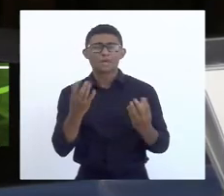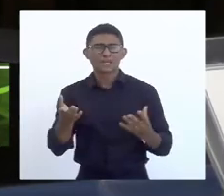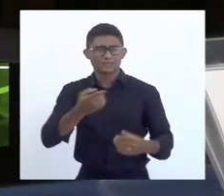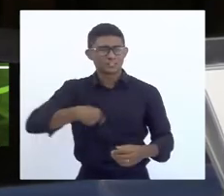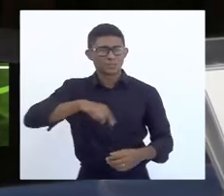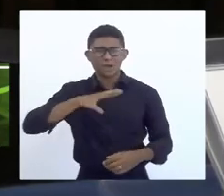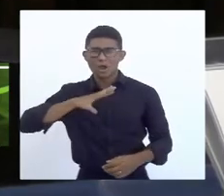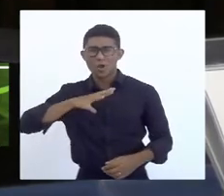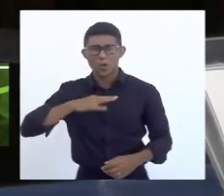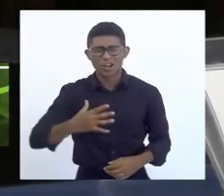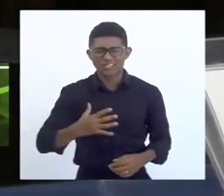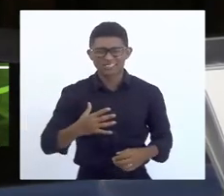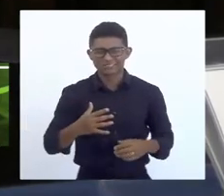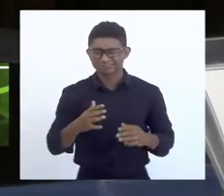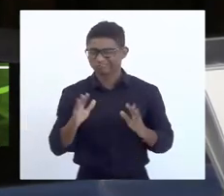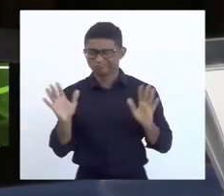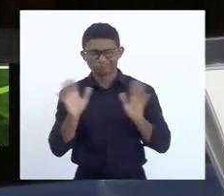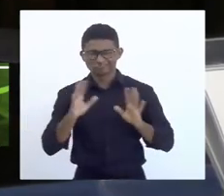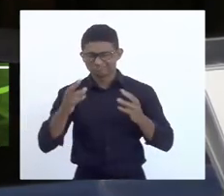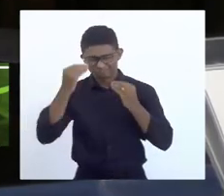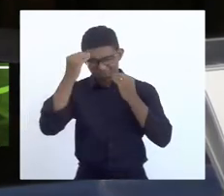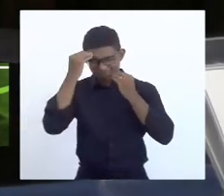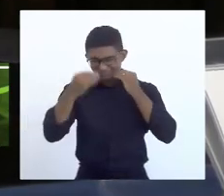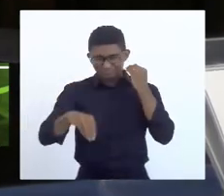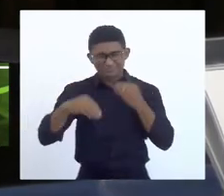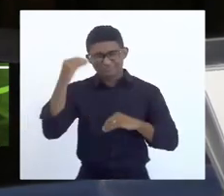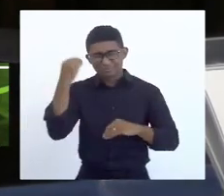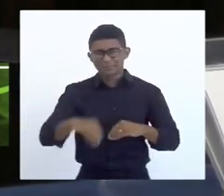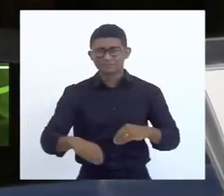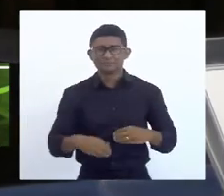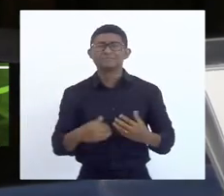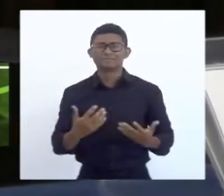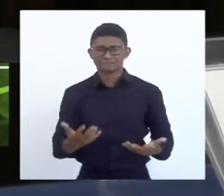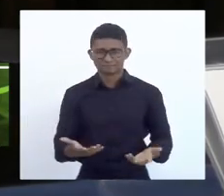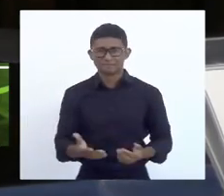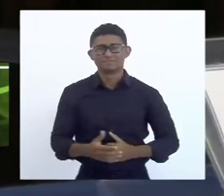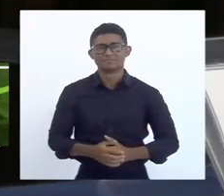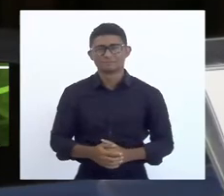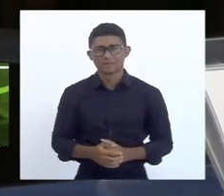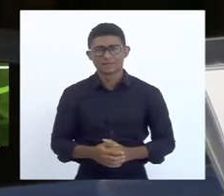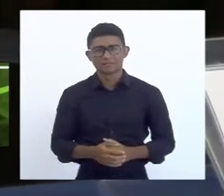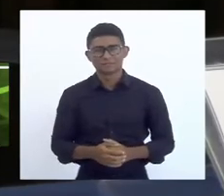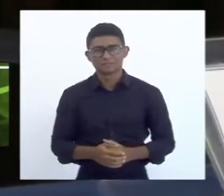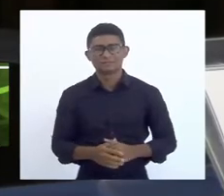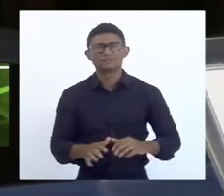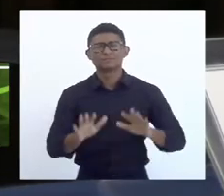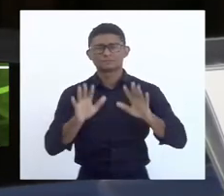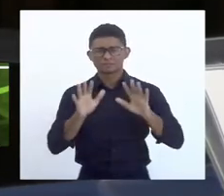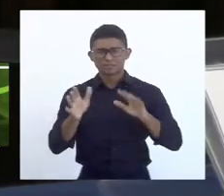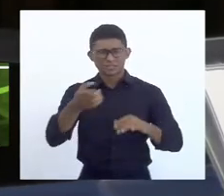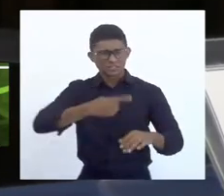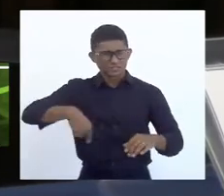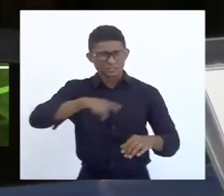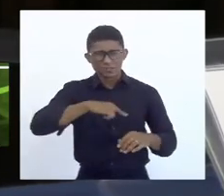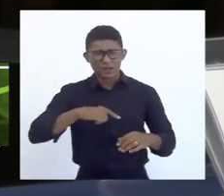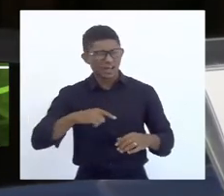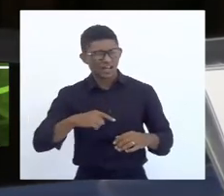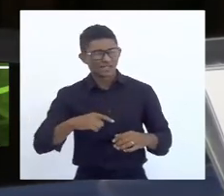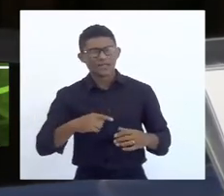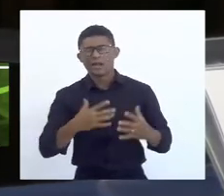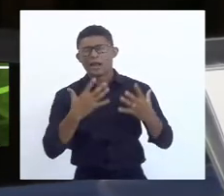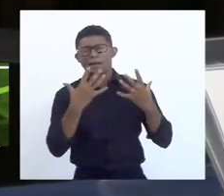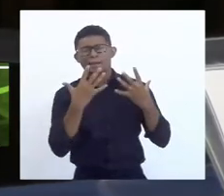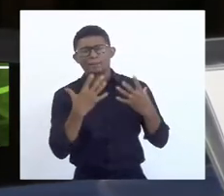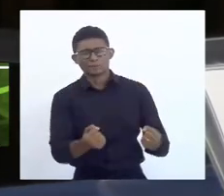de entrar num meio onde as mulheres não são bem-vindas. Mas não podemos ceder, não podemos